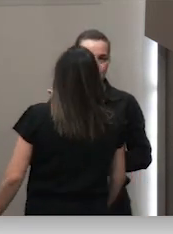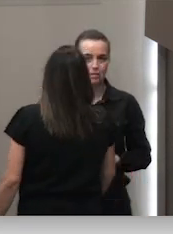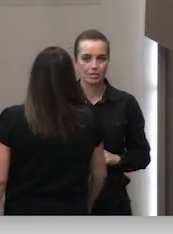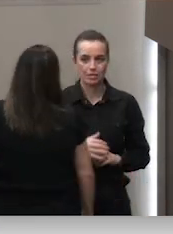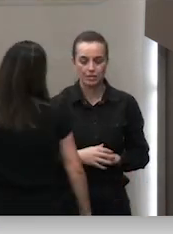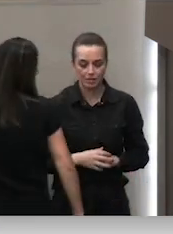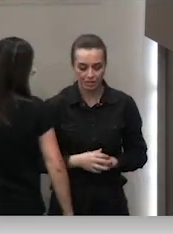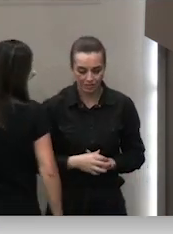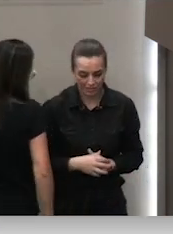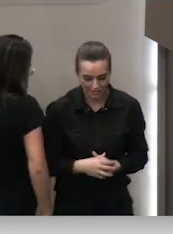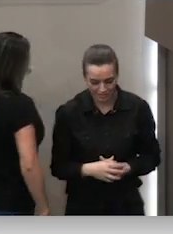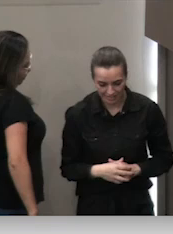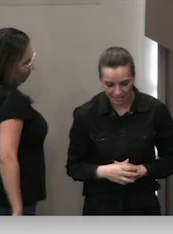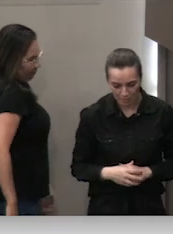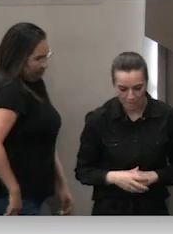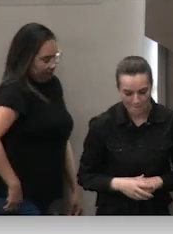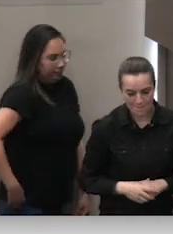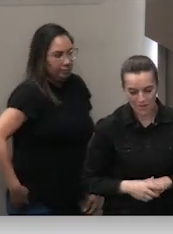Negligência médica,